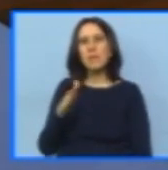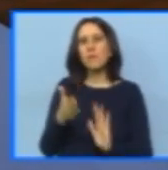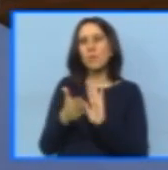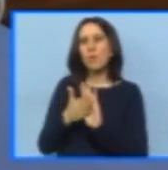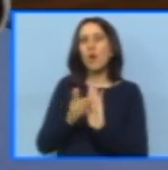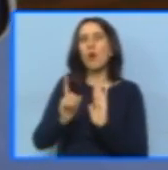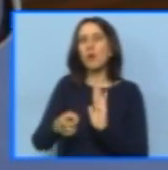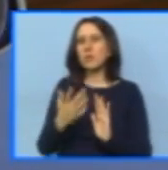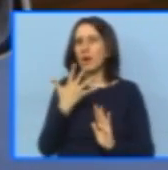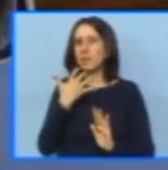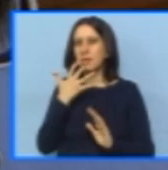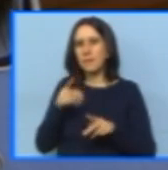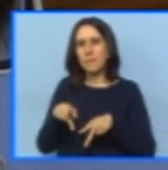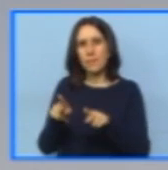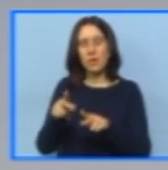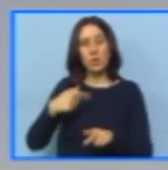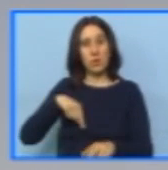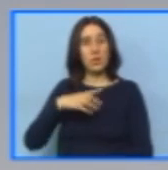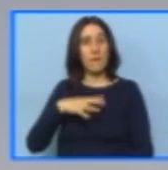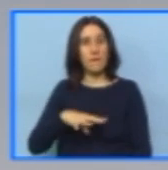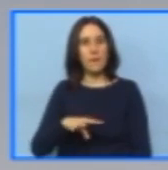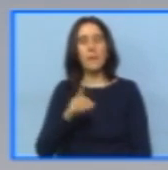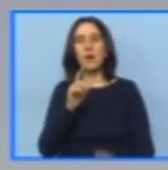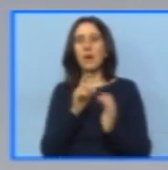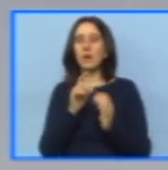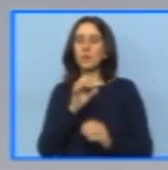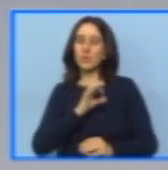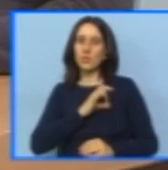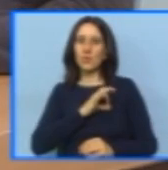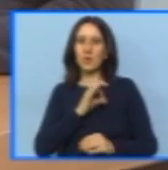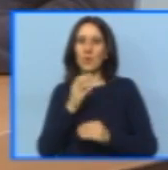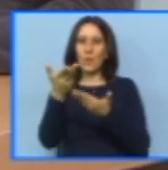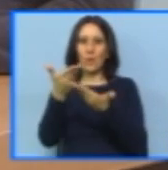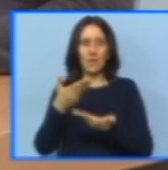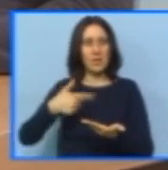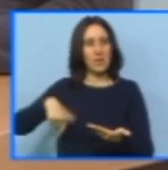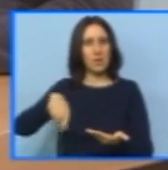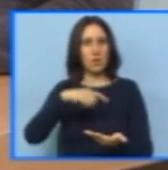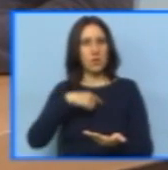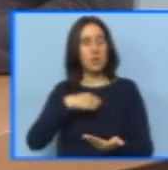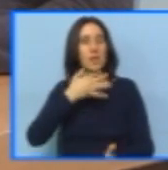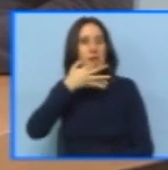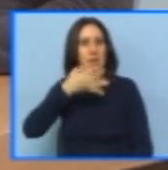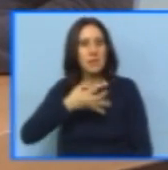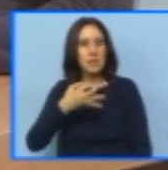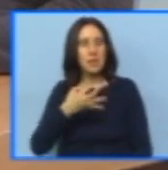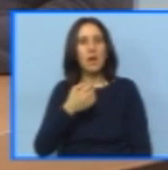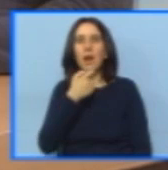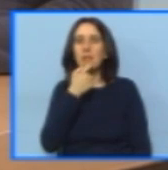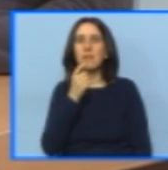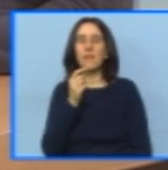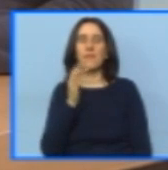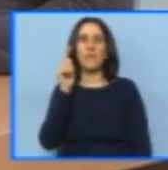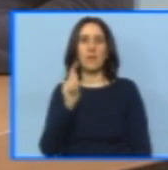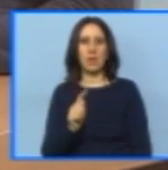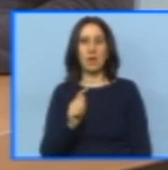métodos mais rigorosos. Nós queremos isso. O Senhor convida-nos a acreditar baseado na fé, isto é,